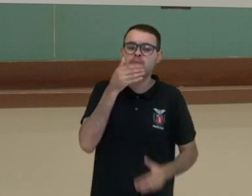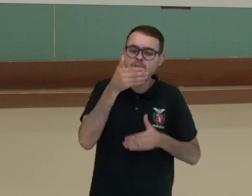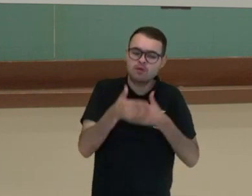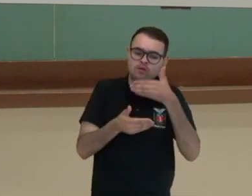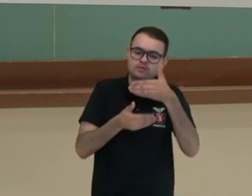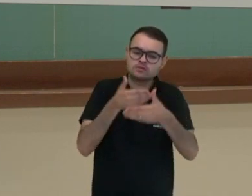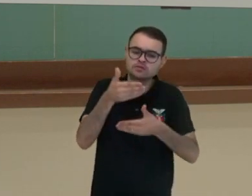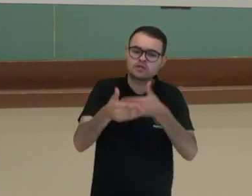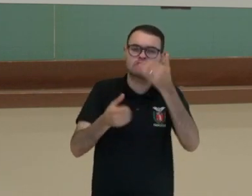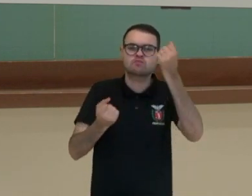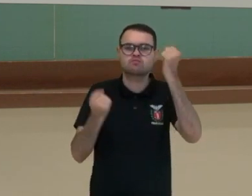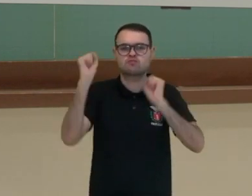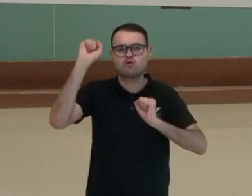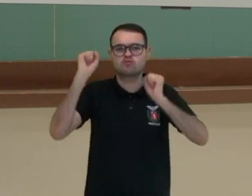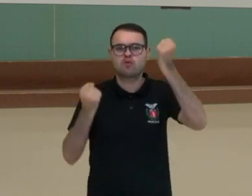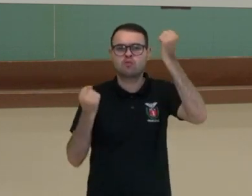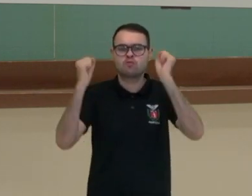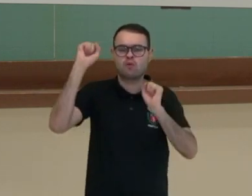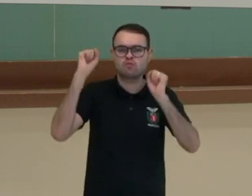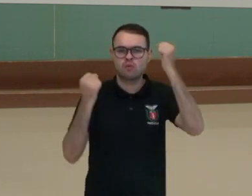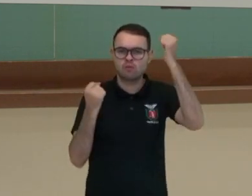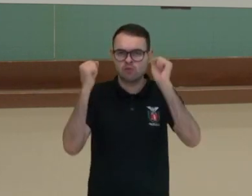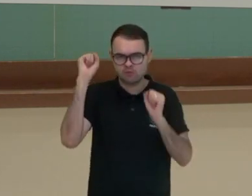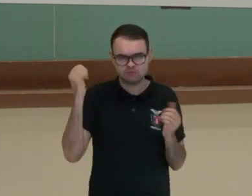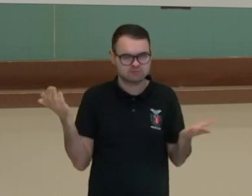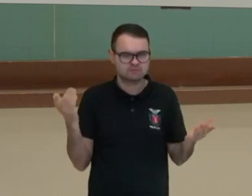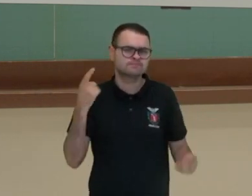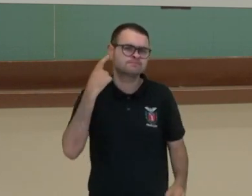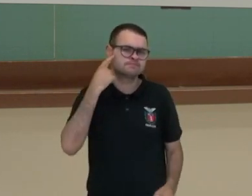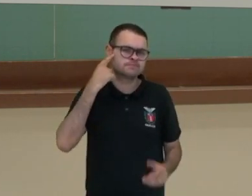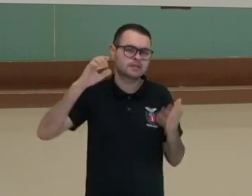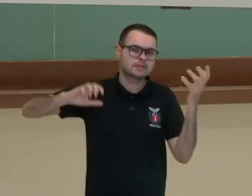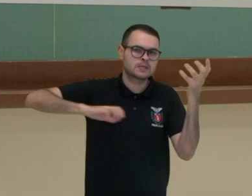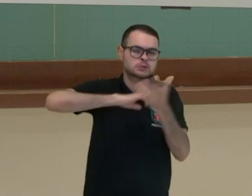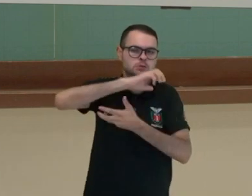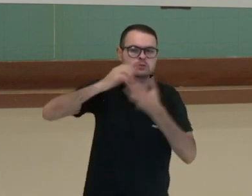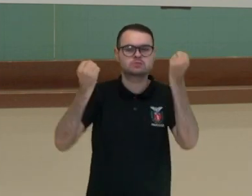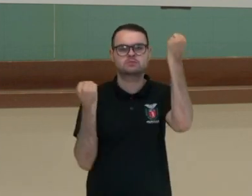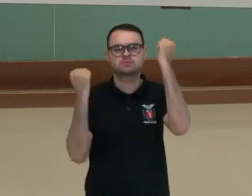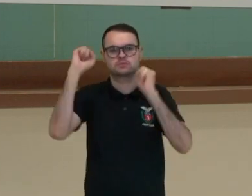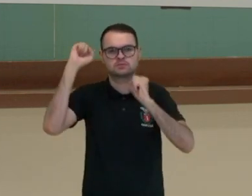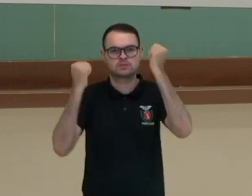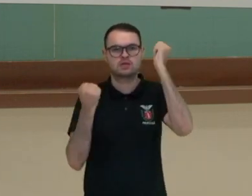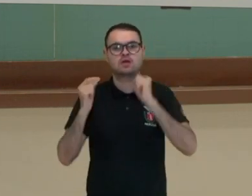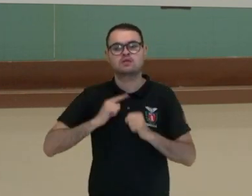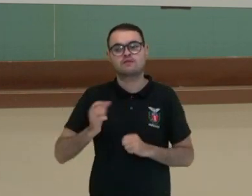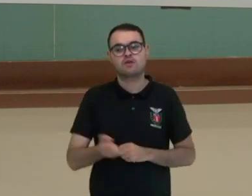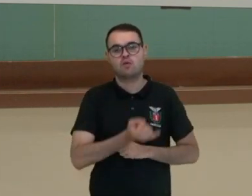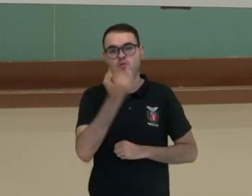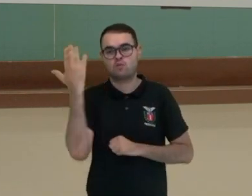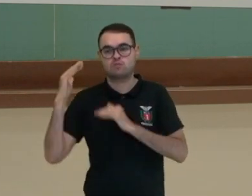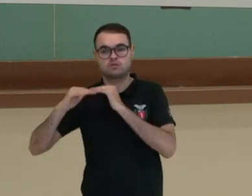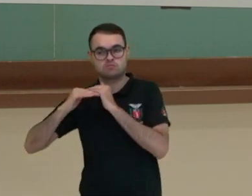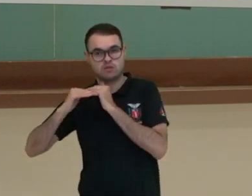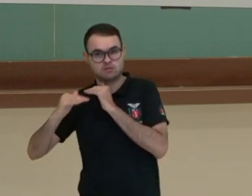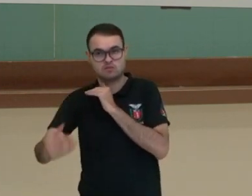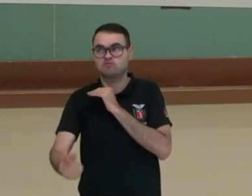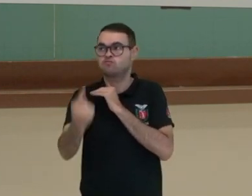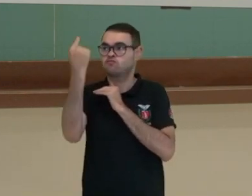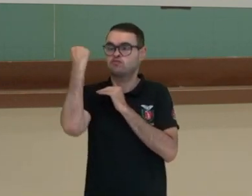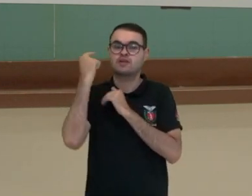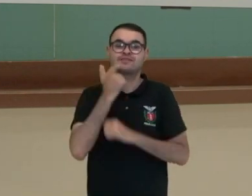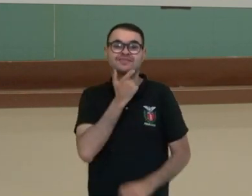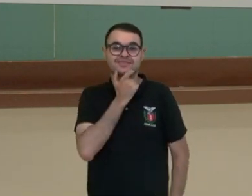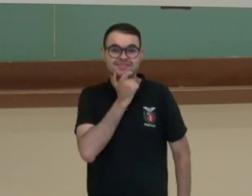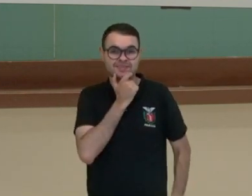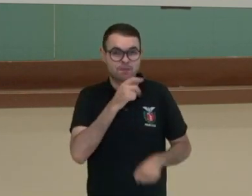processo industrial, né, a revolução industrial, nós vamos ter aspectos que se mantiveram desde a Inglaterra, como a